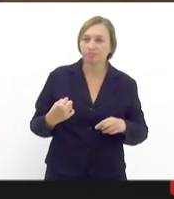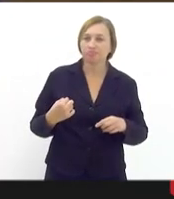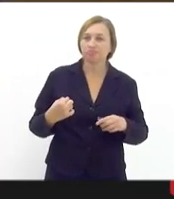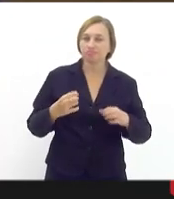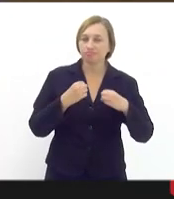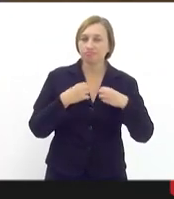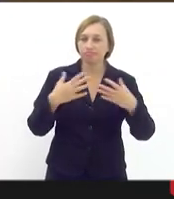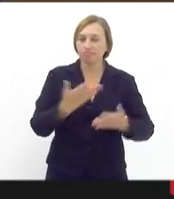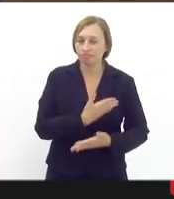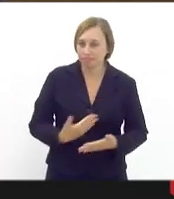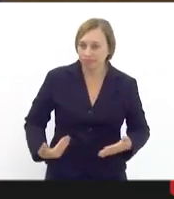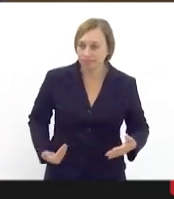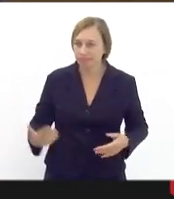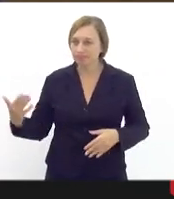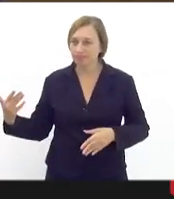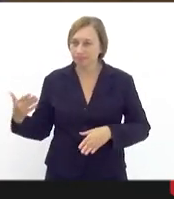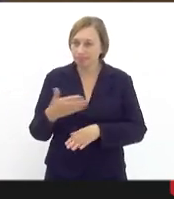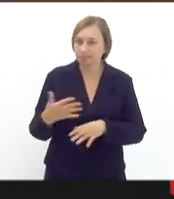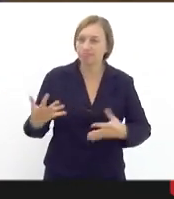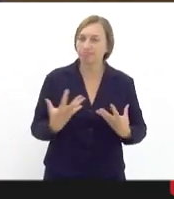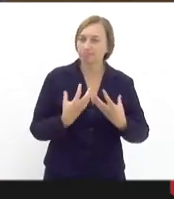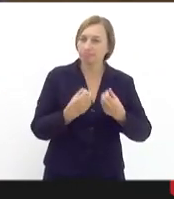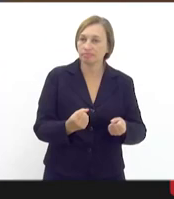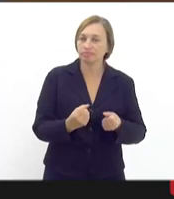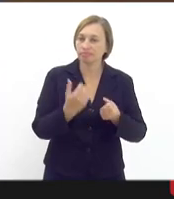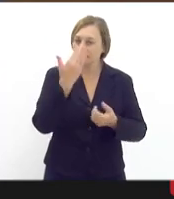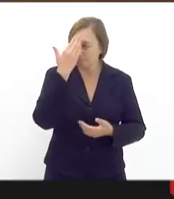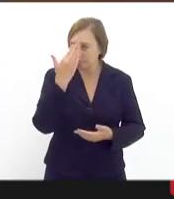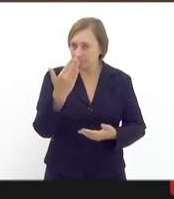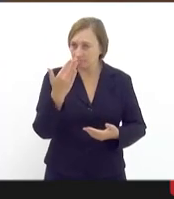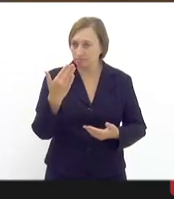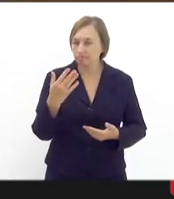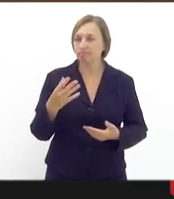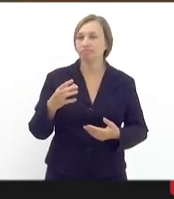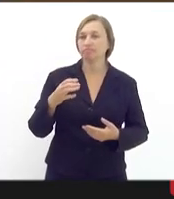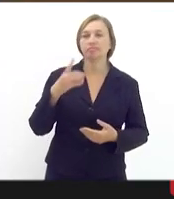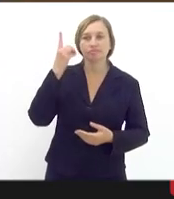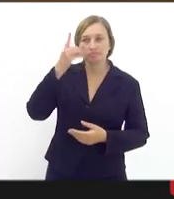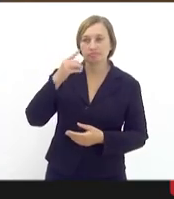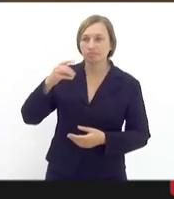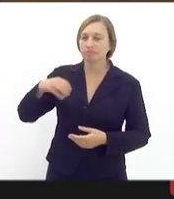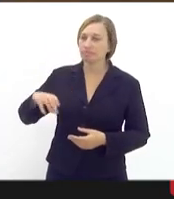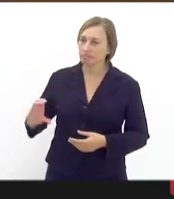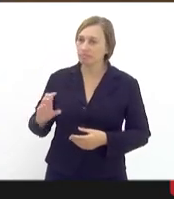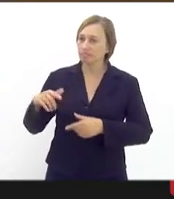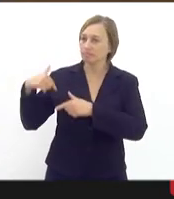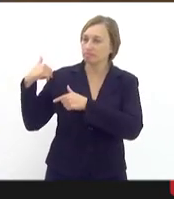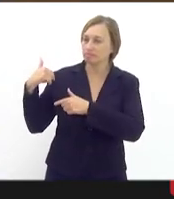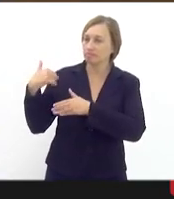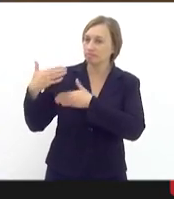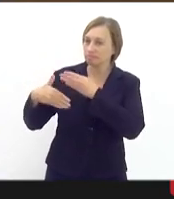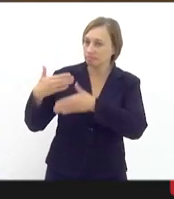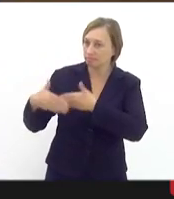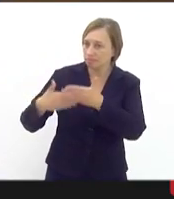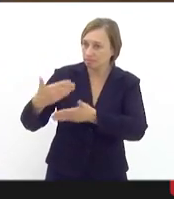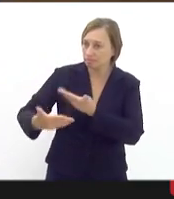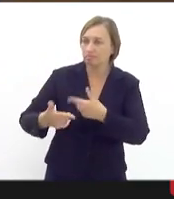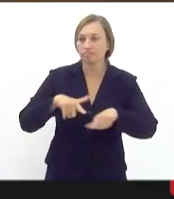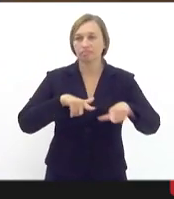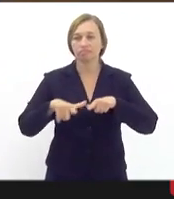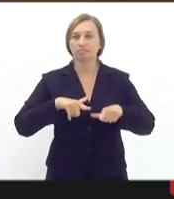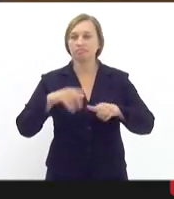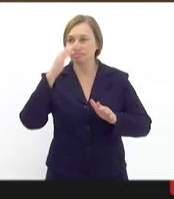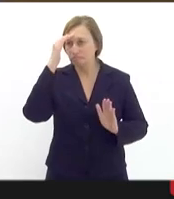pública. É uma forma de abraçar e agradecer a existência do Carlos Mink, a sua trajetória, o seu compromisso com a educação, o